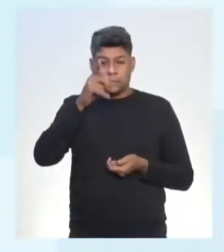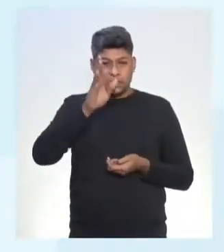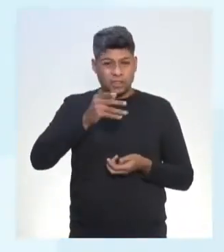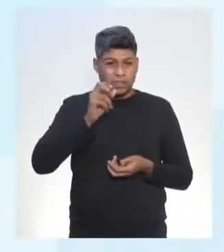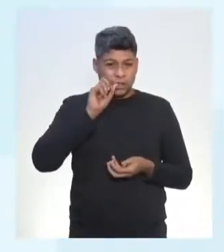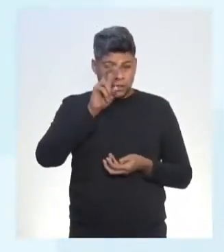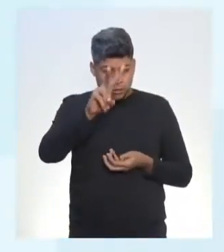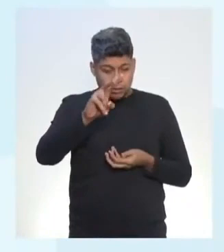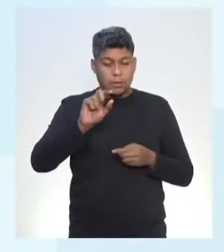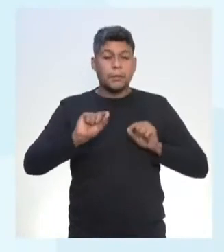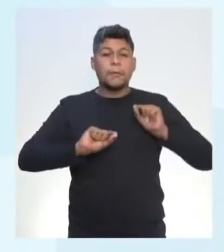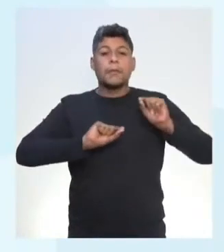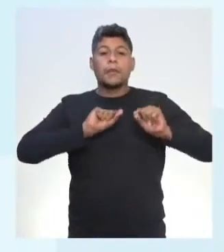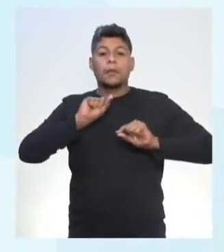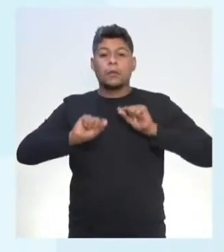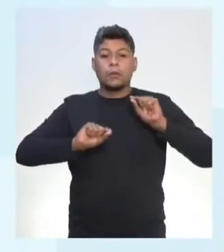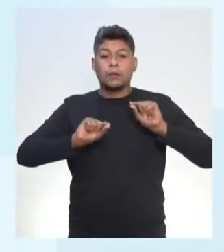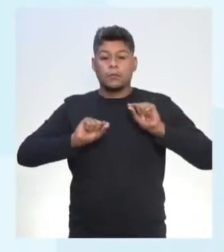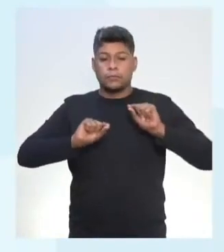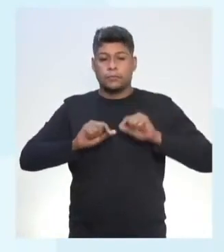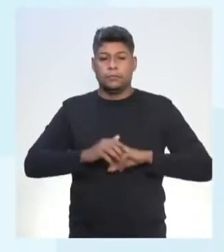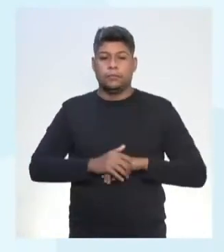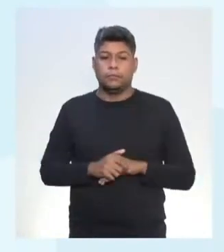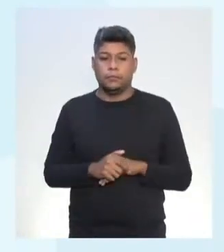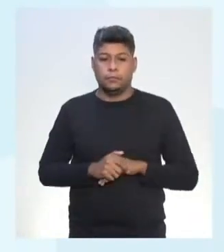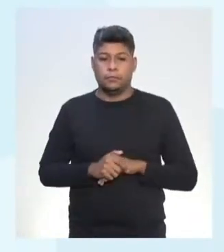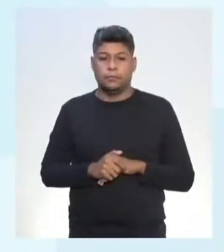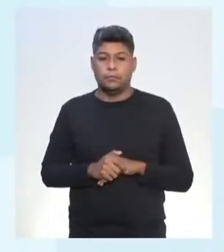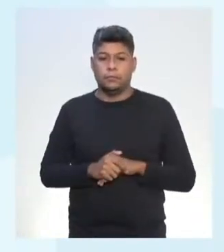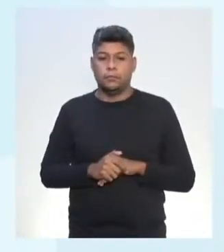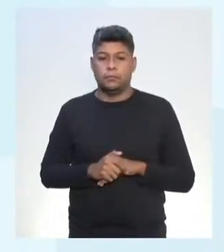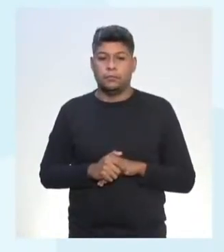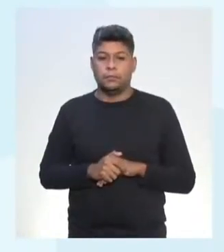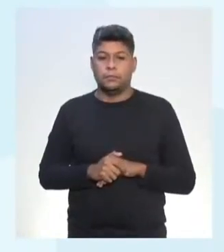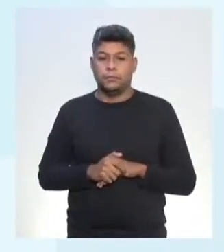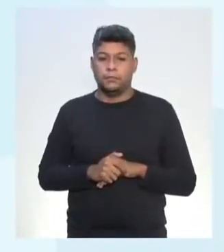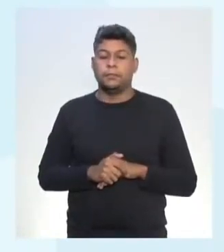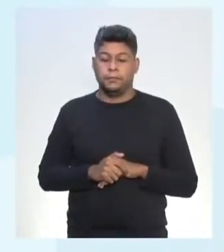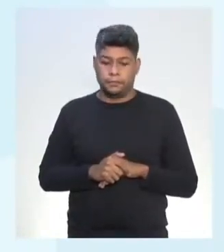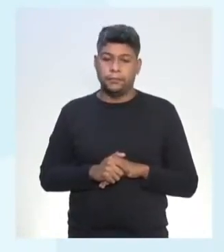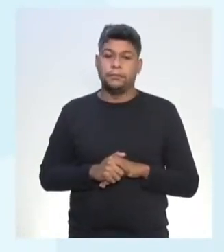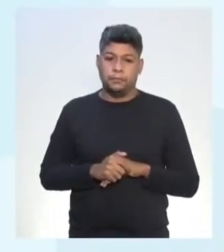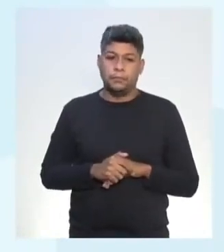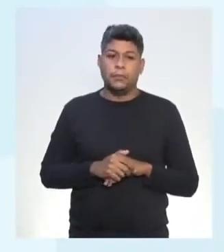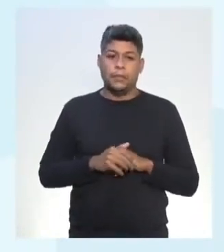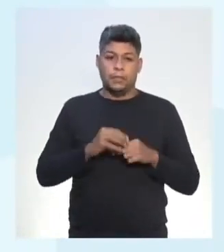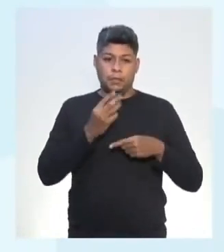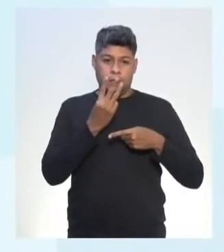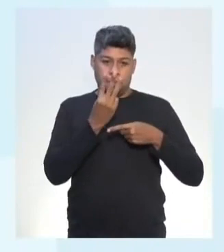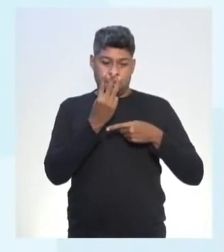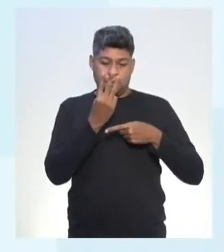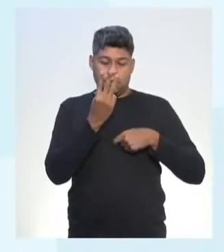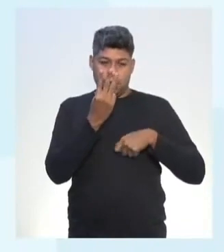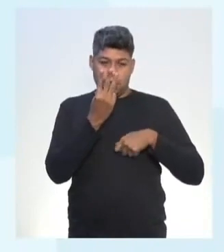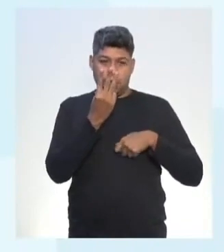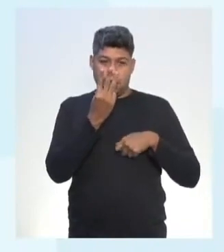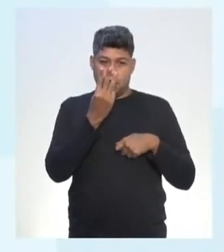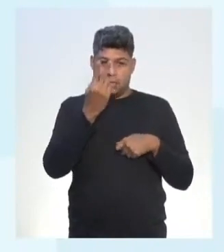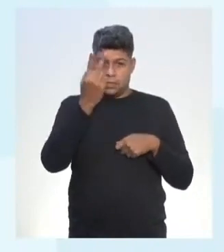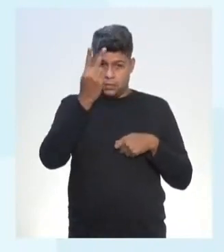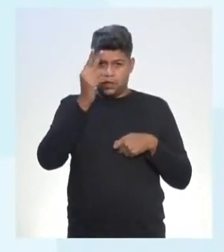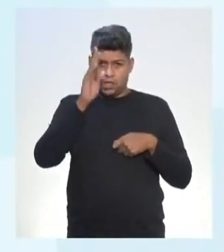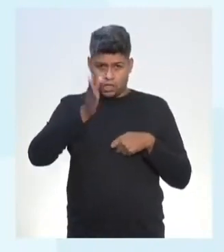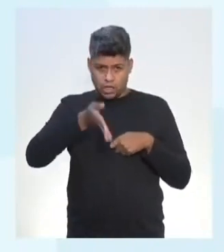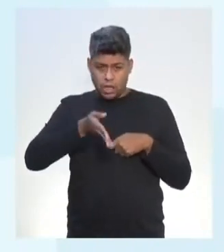visto por aí, por exemplo. Opa, vou pegar a canetinha. 3 elevado ao quadrado, por exemplo, vocês já viram isso,